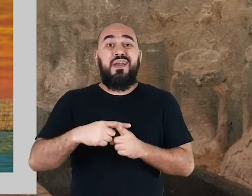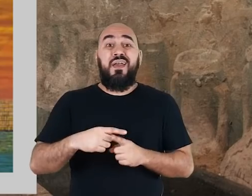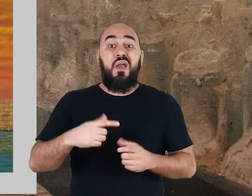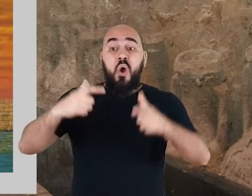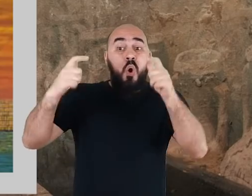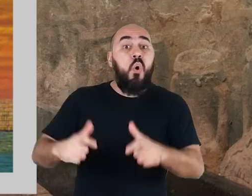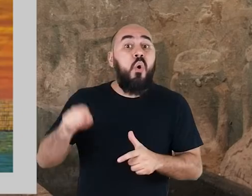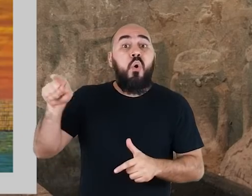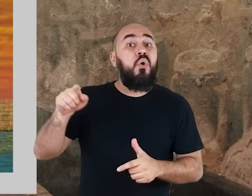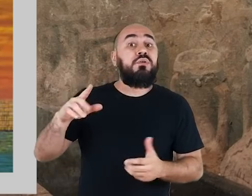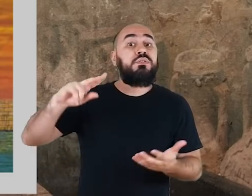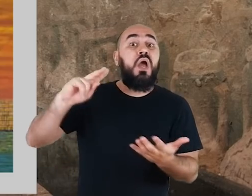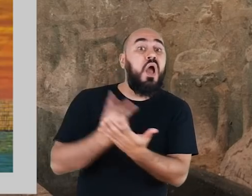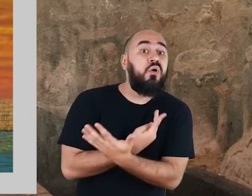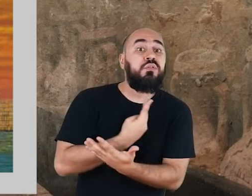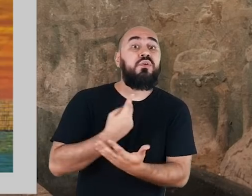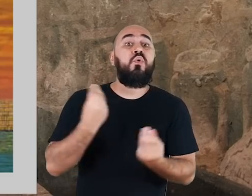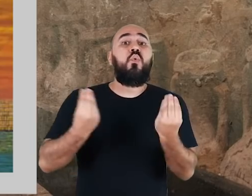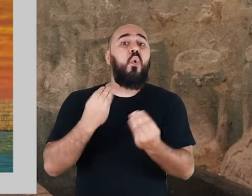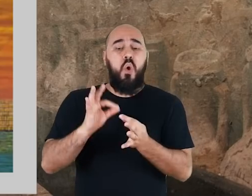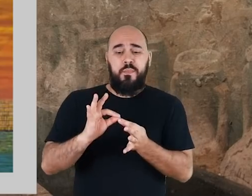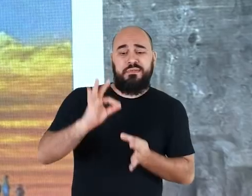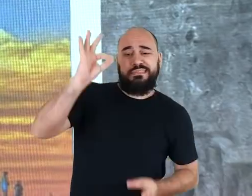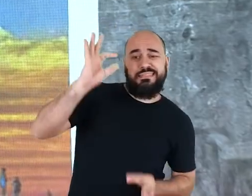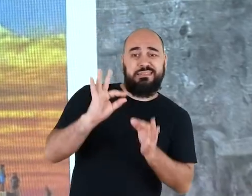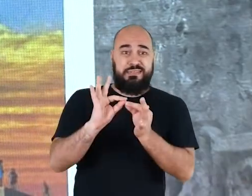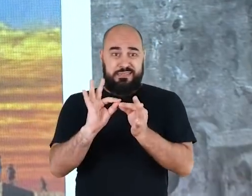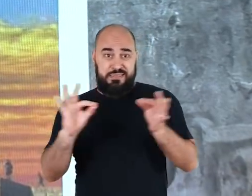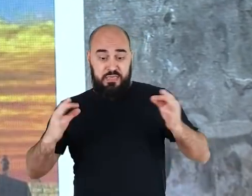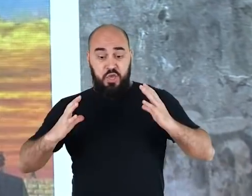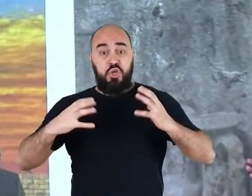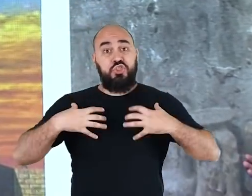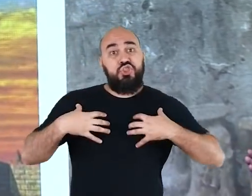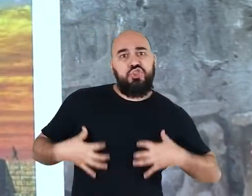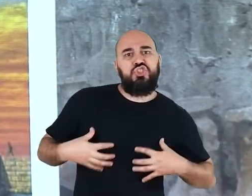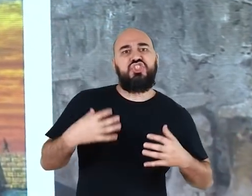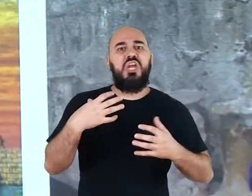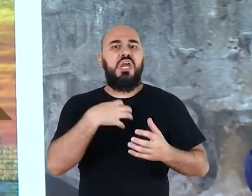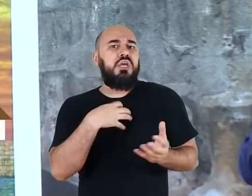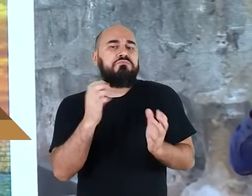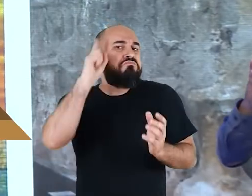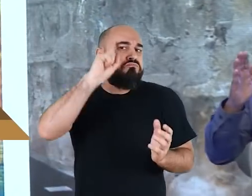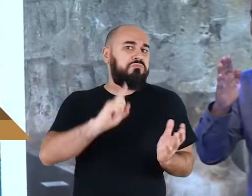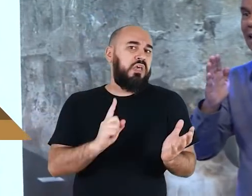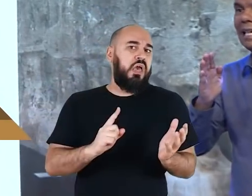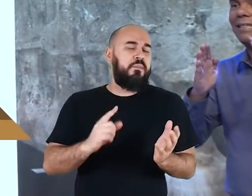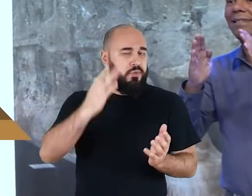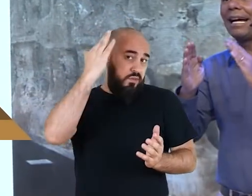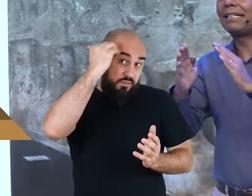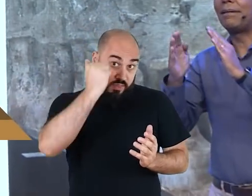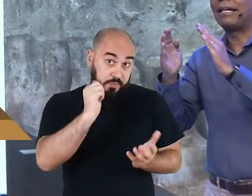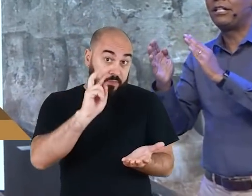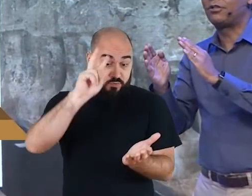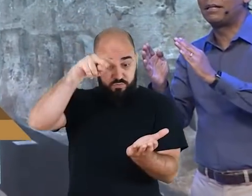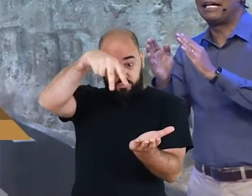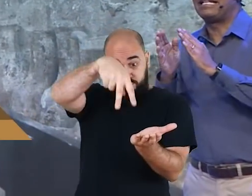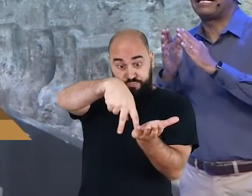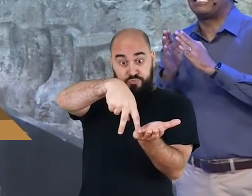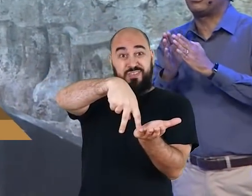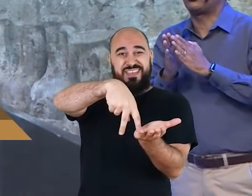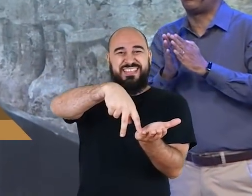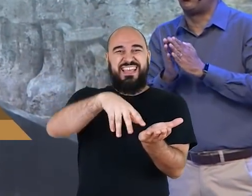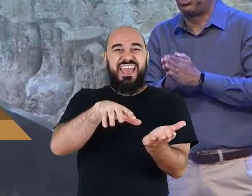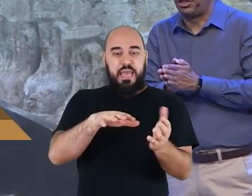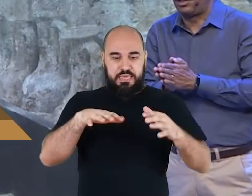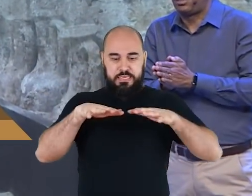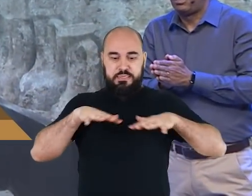ao certo como seria a sua dimensão, o seu formato. O que nós sabemos é que ela ficava erguida na entrada marítima da ilha